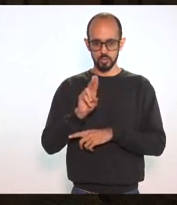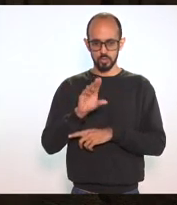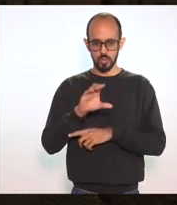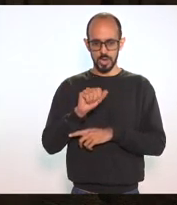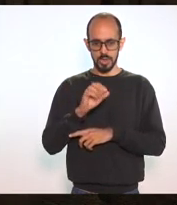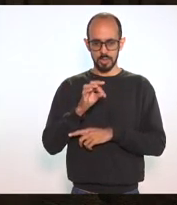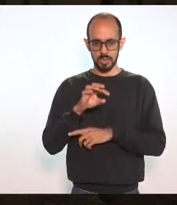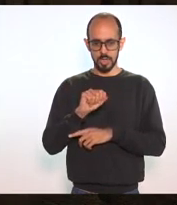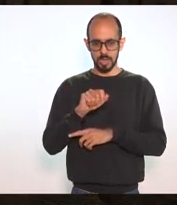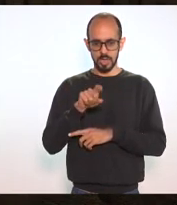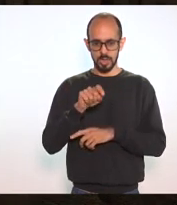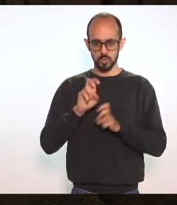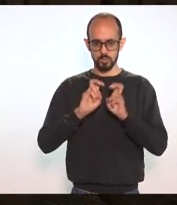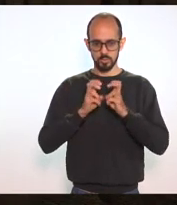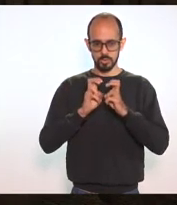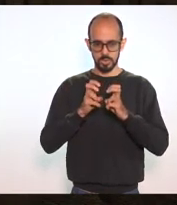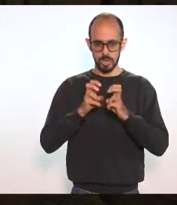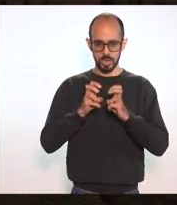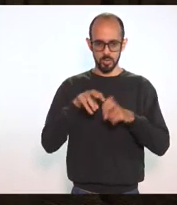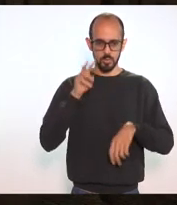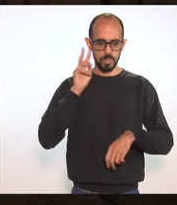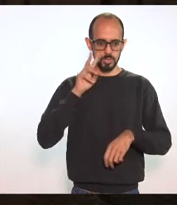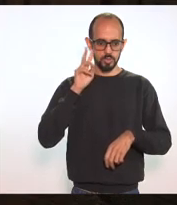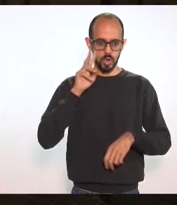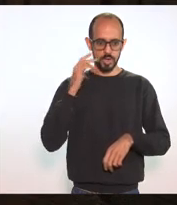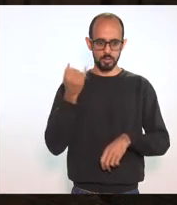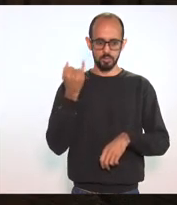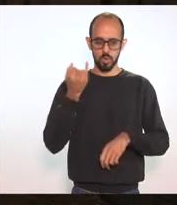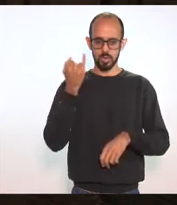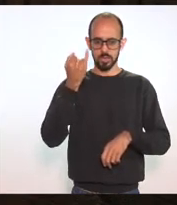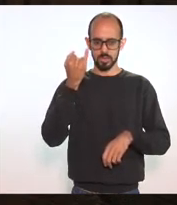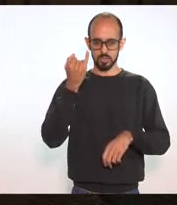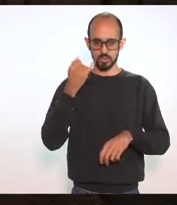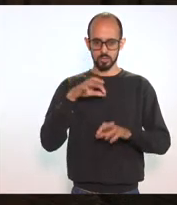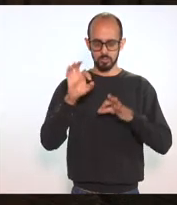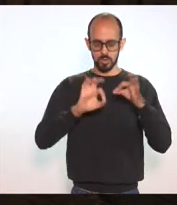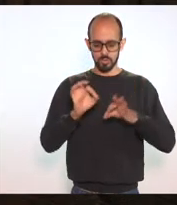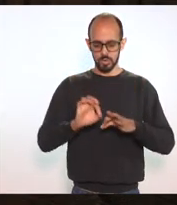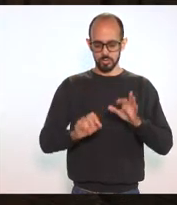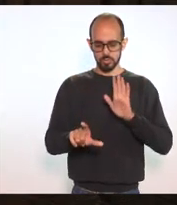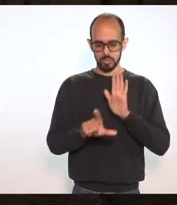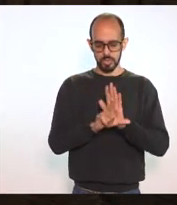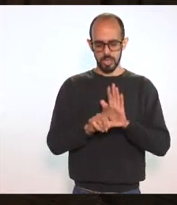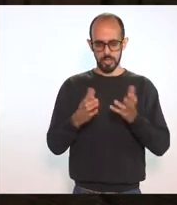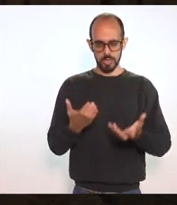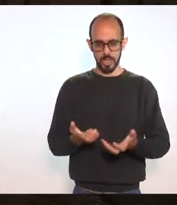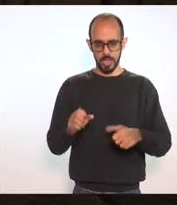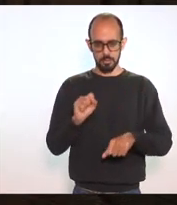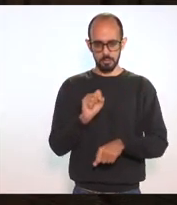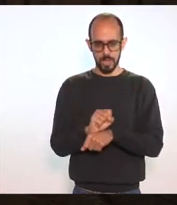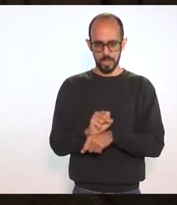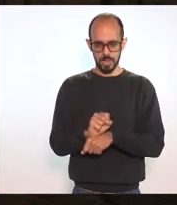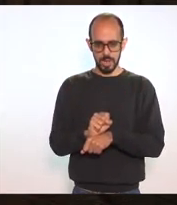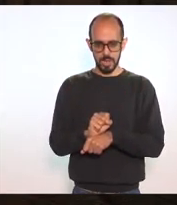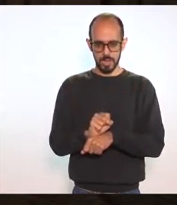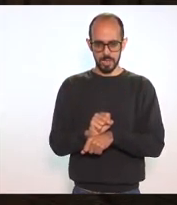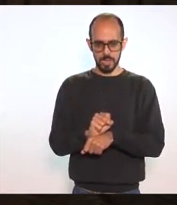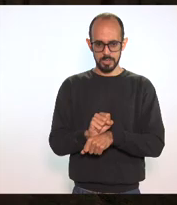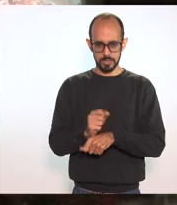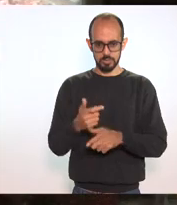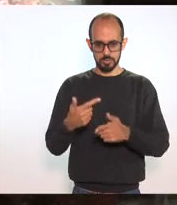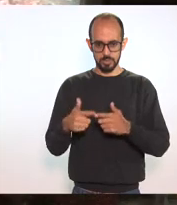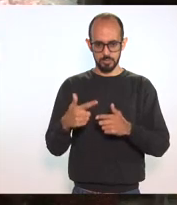que tem um valor histórico importante e o nosso projeto de lei de tombamento visa interromper essa atrocidade que é permitir...